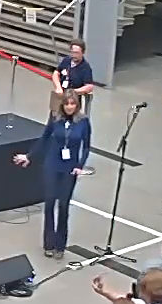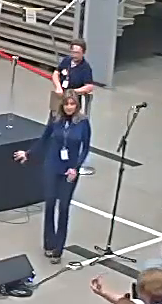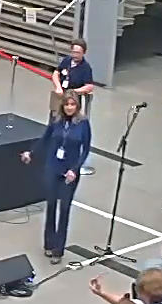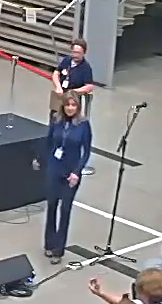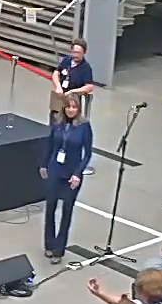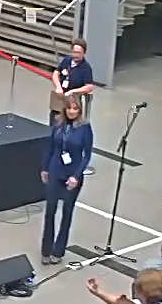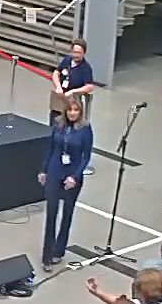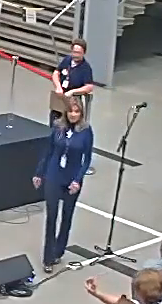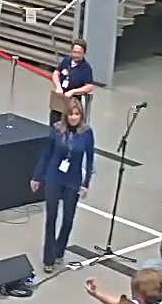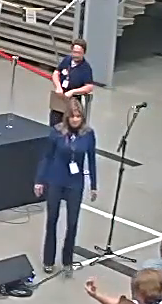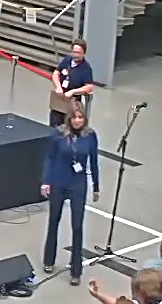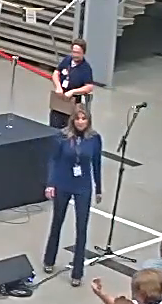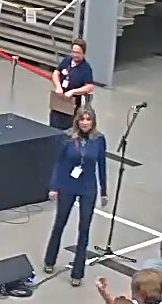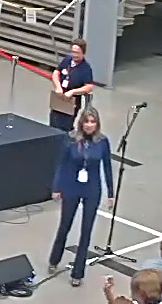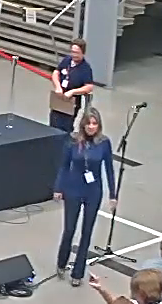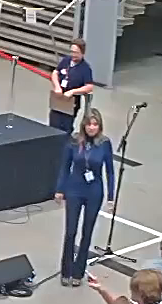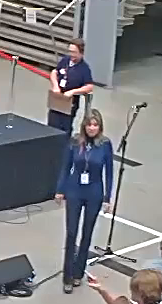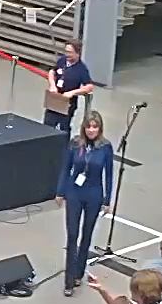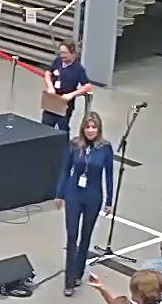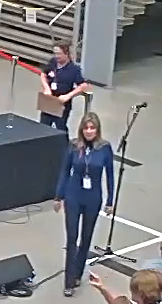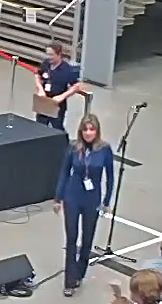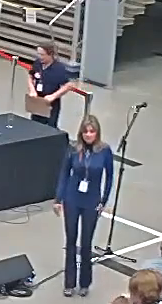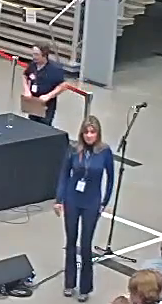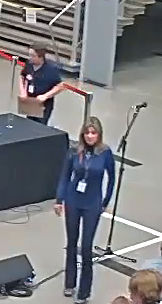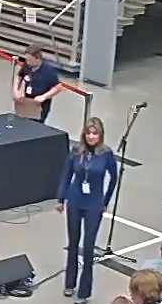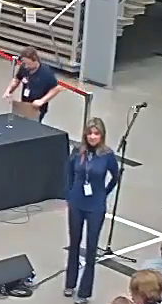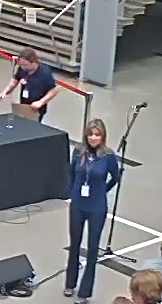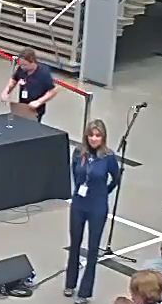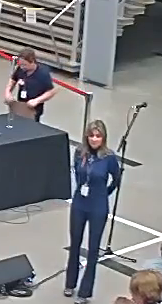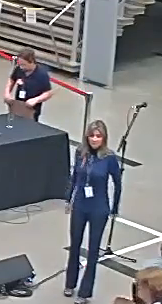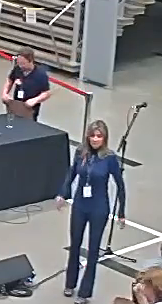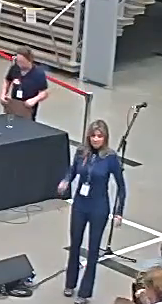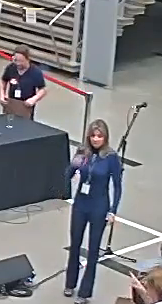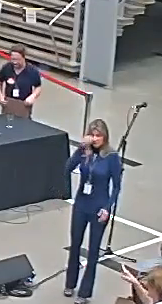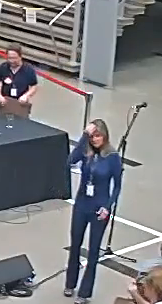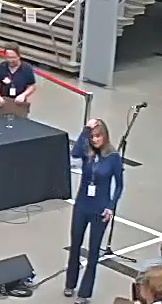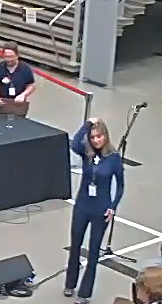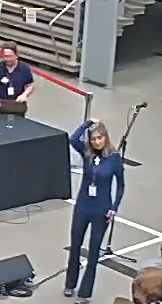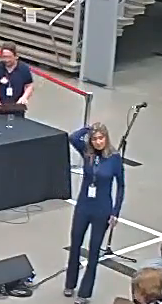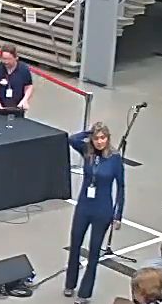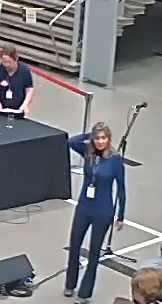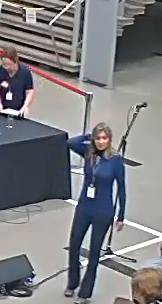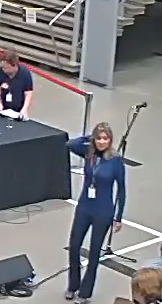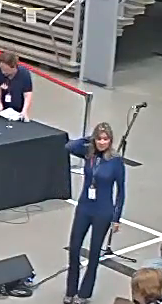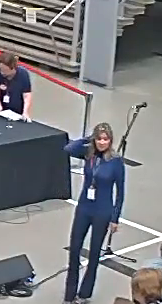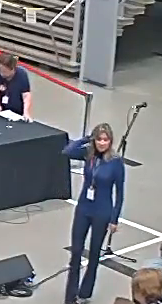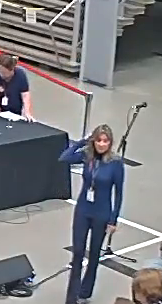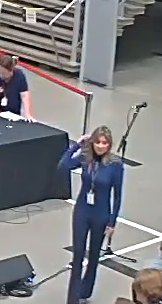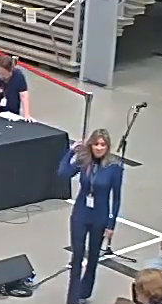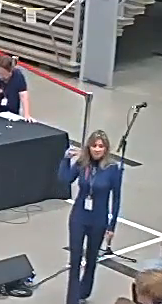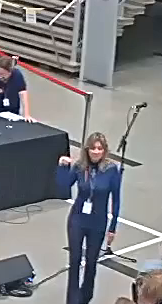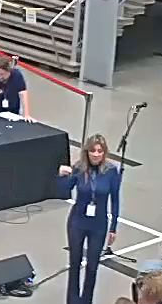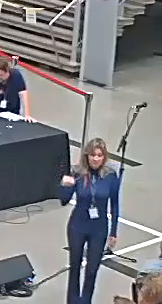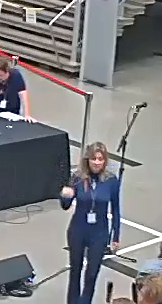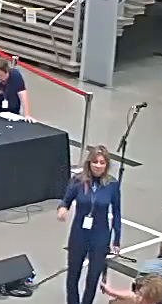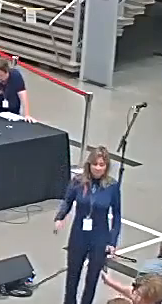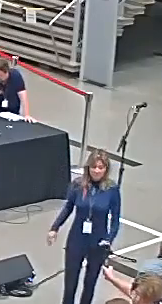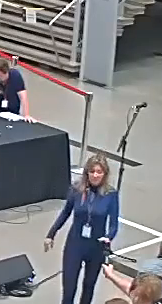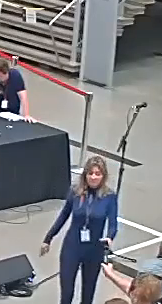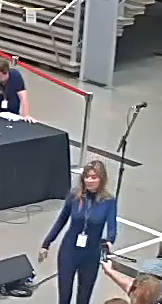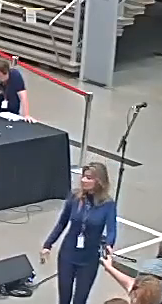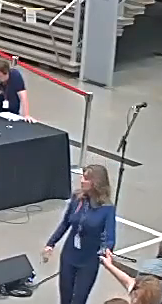mas só um detalhe só um detalhe se pagar eu entro no ônibus mas para mim marcar o passe livre eu não tenho